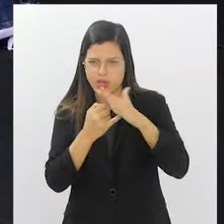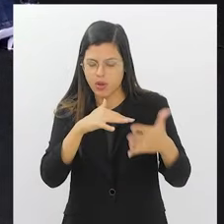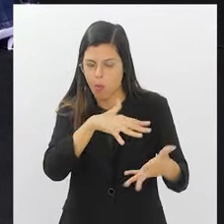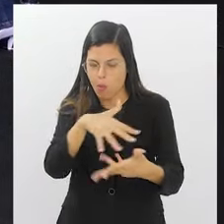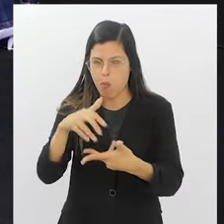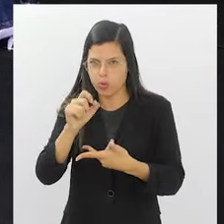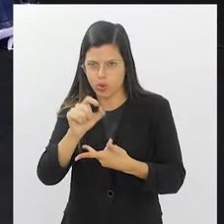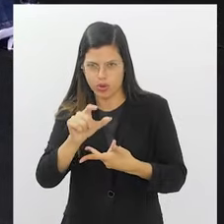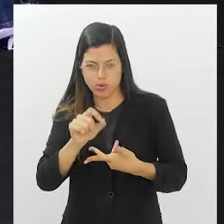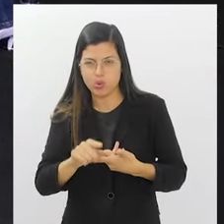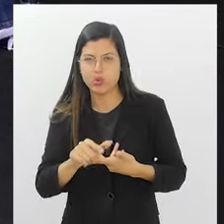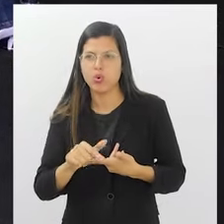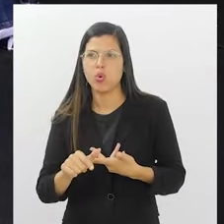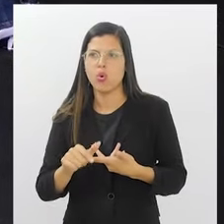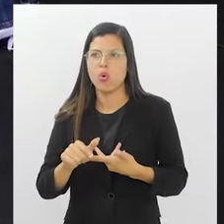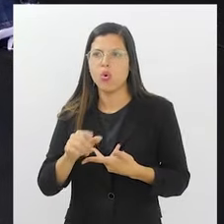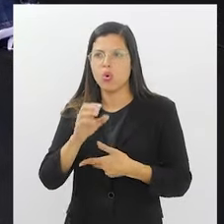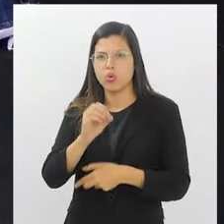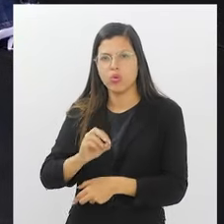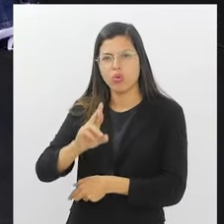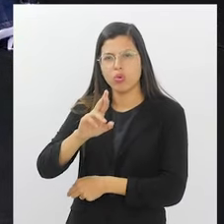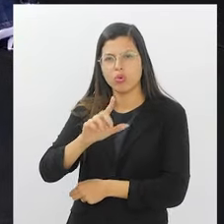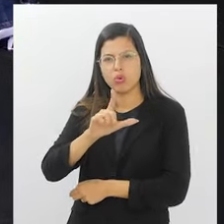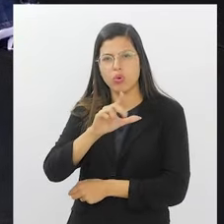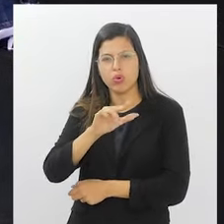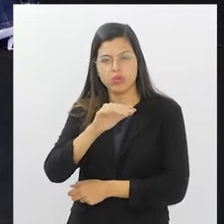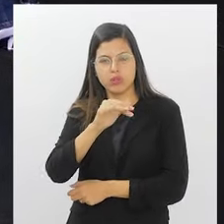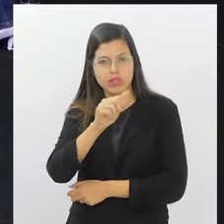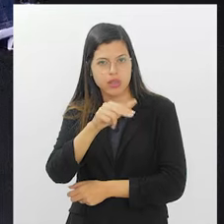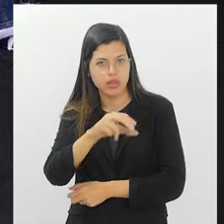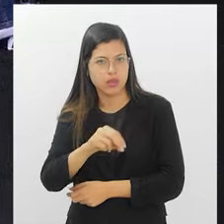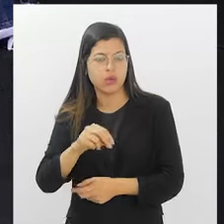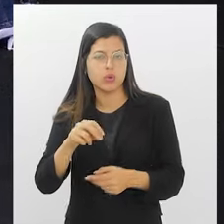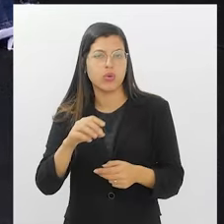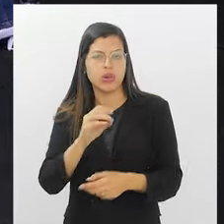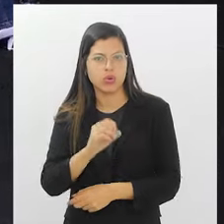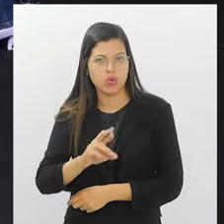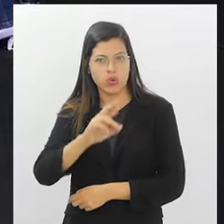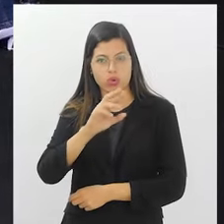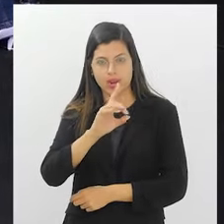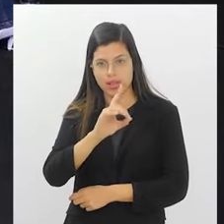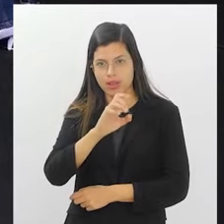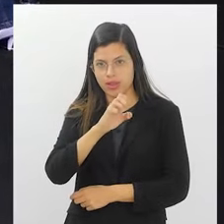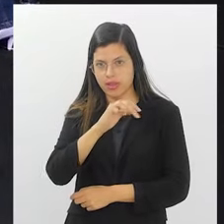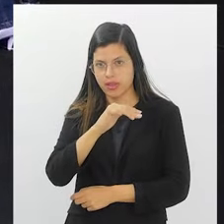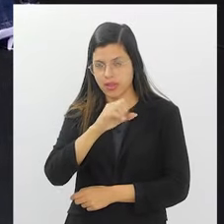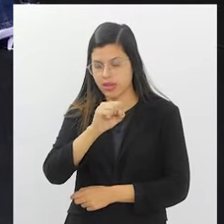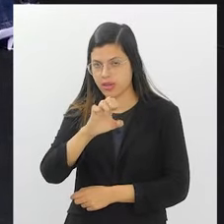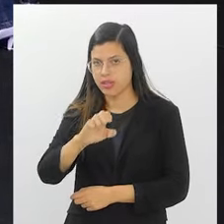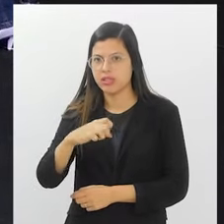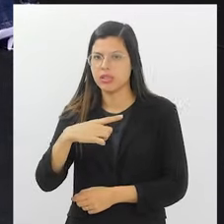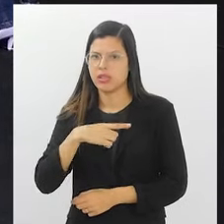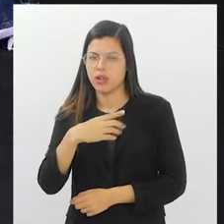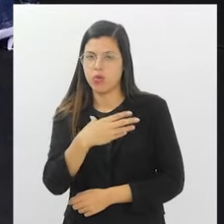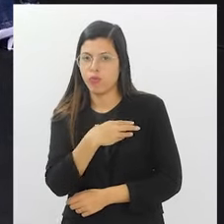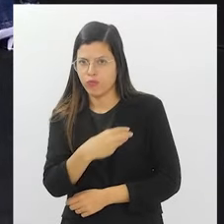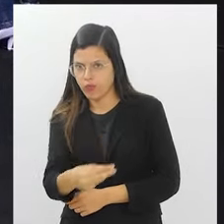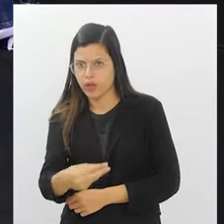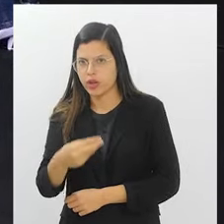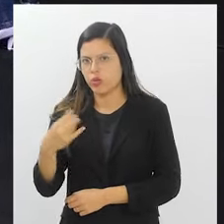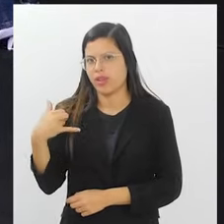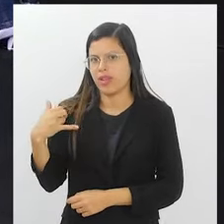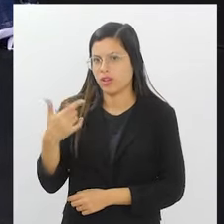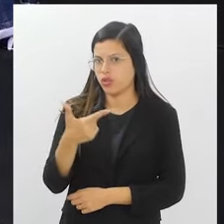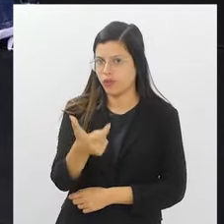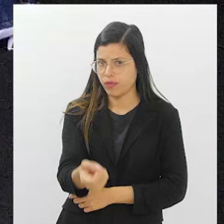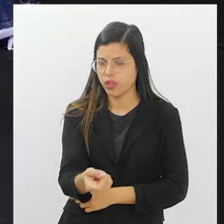ONG que é do Dr. Luciano Aragão e a doutora Denise, né, que tem um filho que tem 20 e